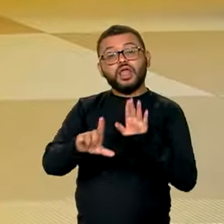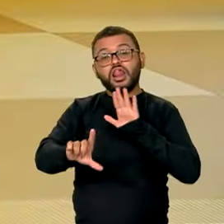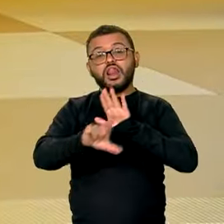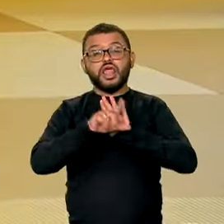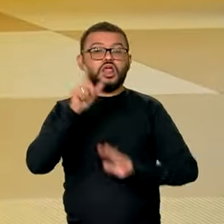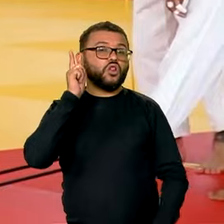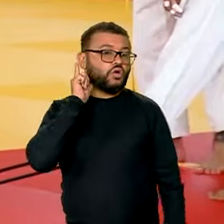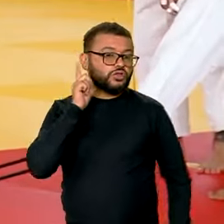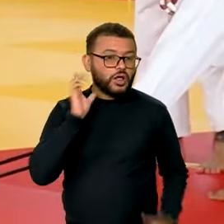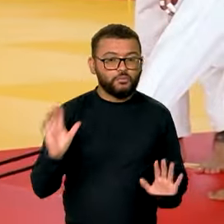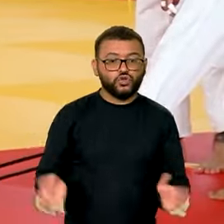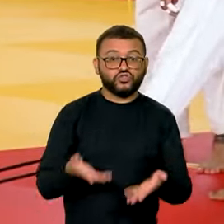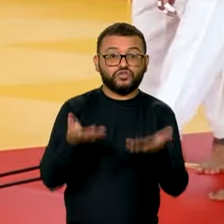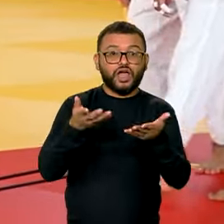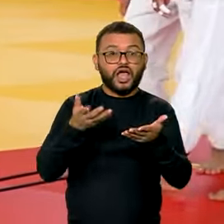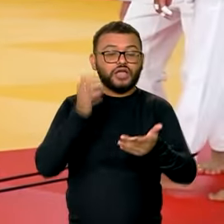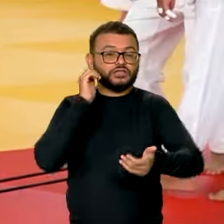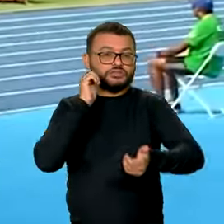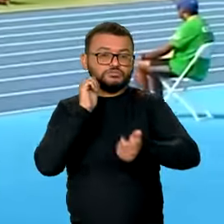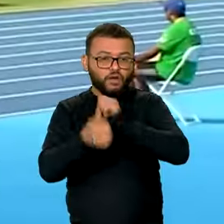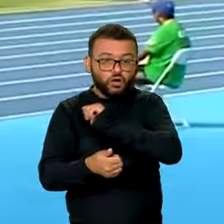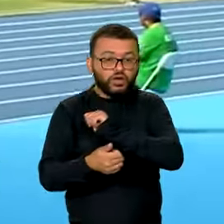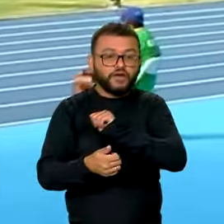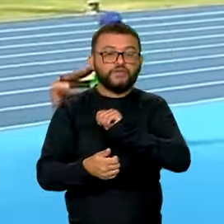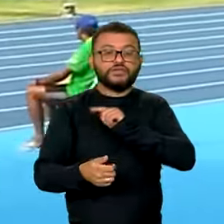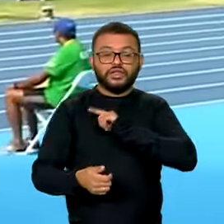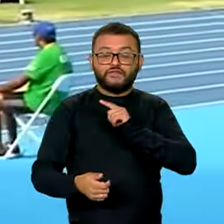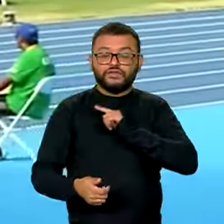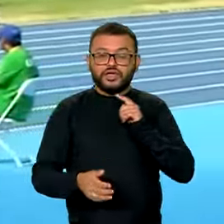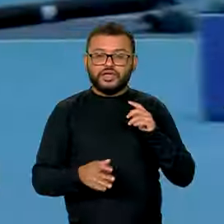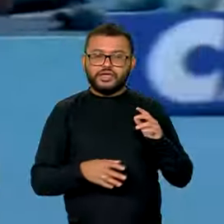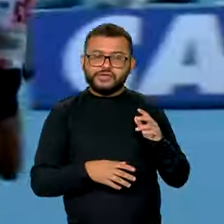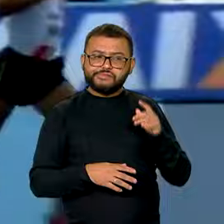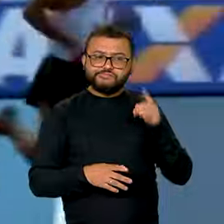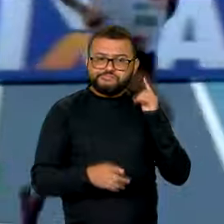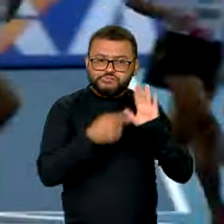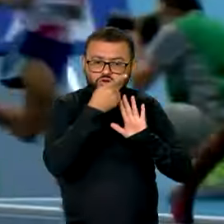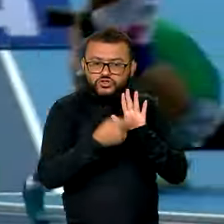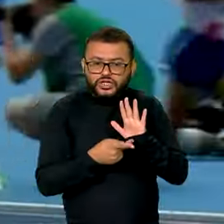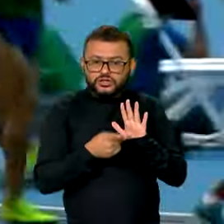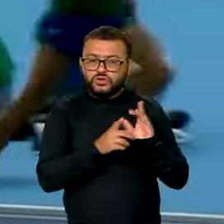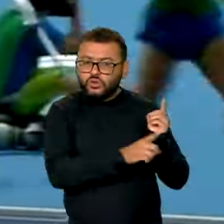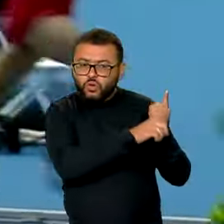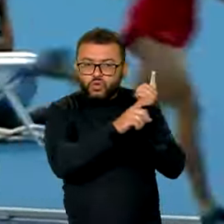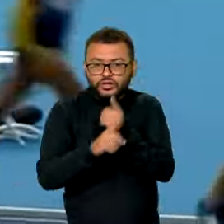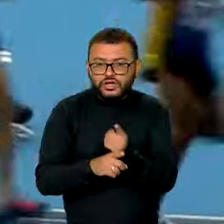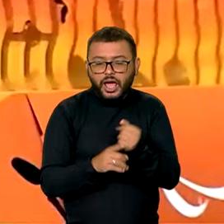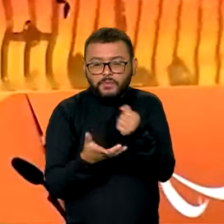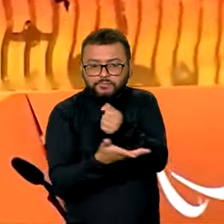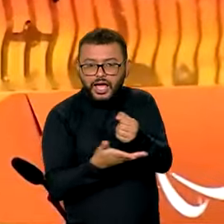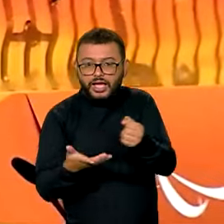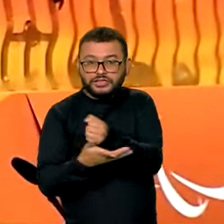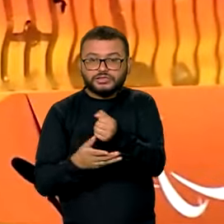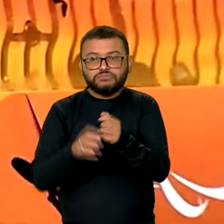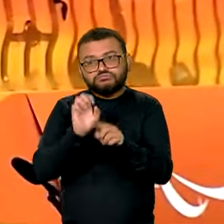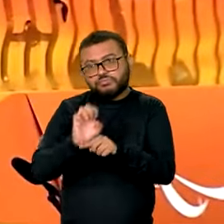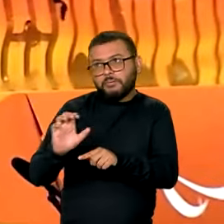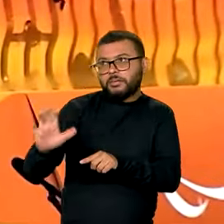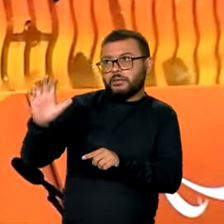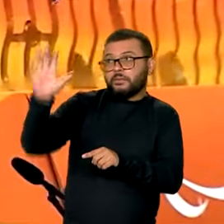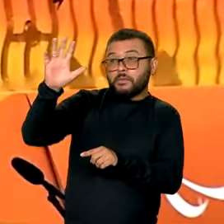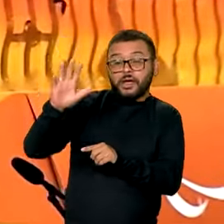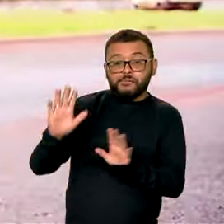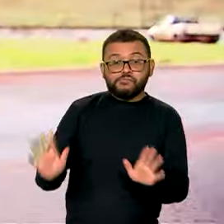da Lei do Incentivo ao Esporte, o programa Revelar Talentos quer fomentar o esporte de base em todas as regiões do